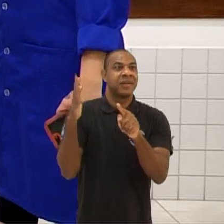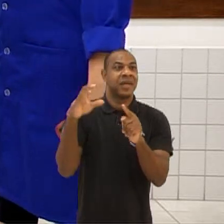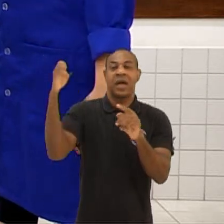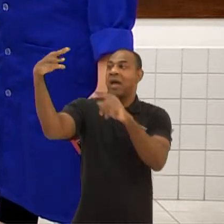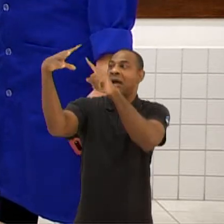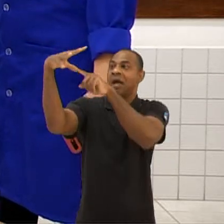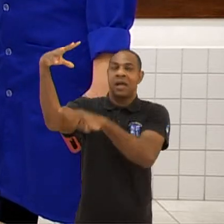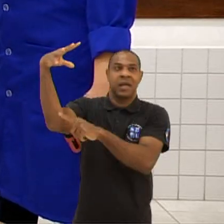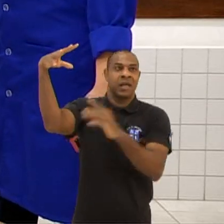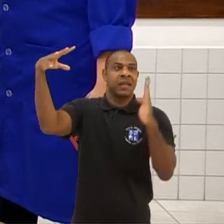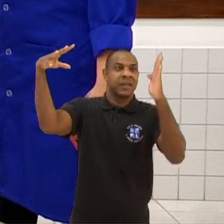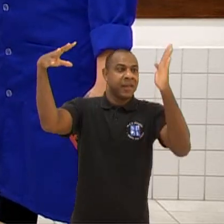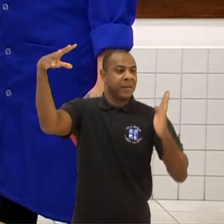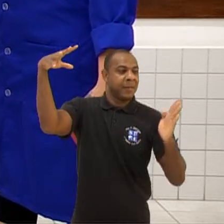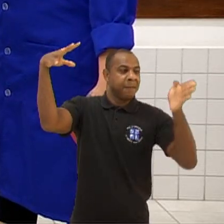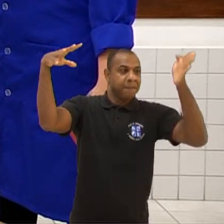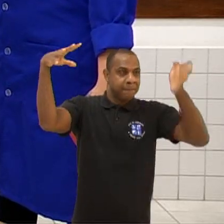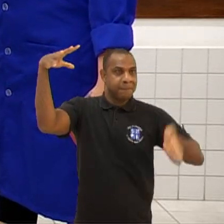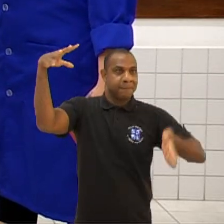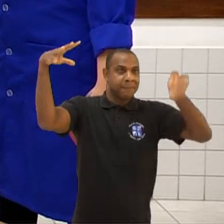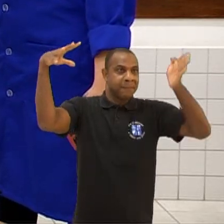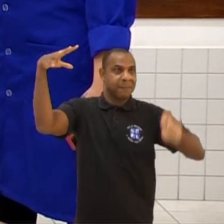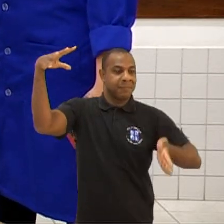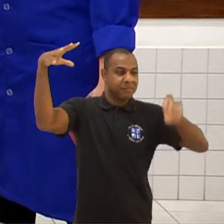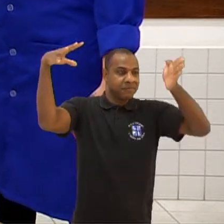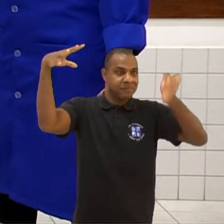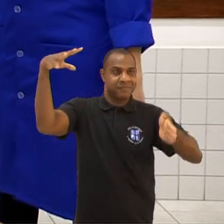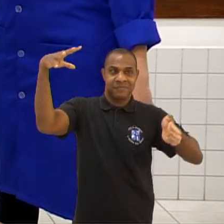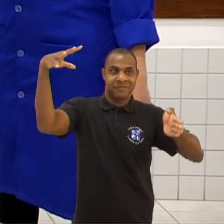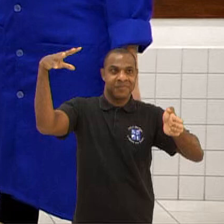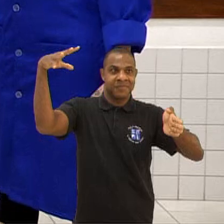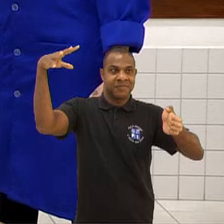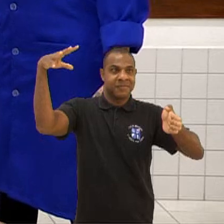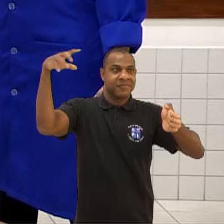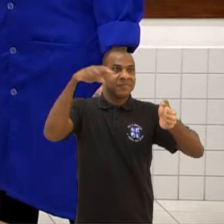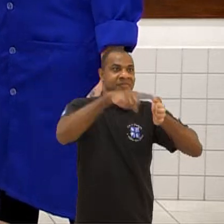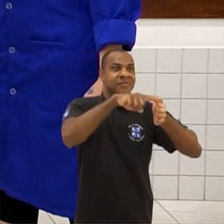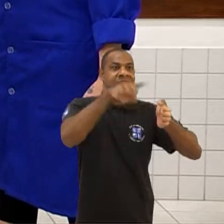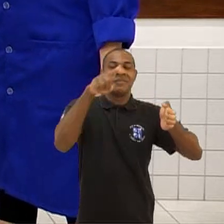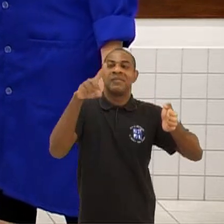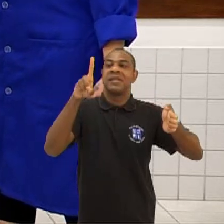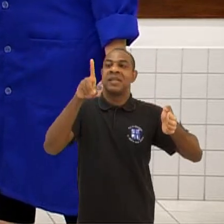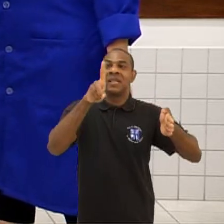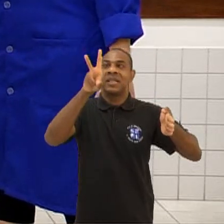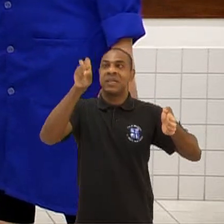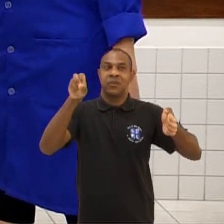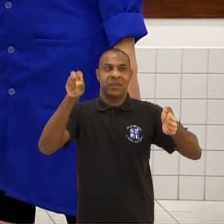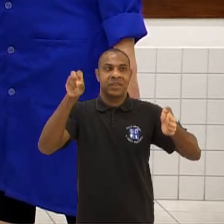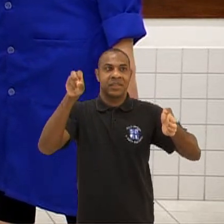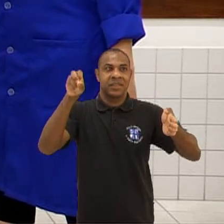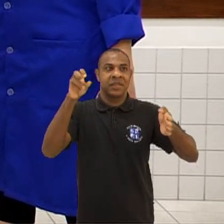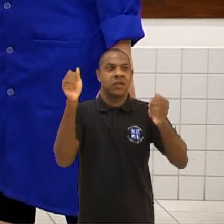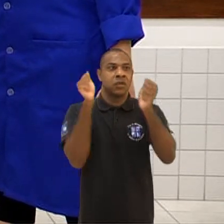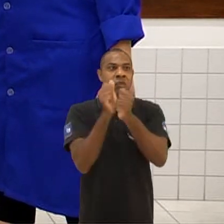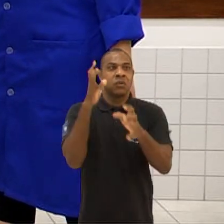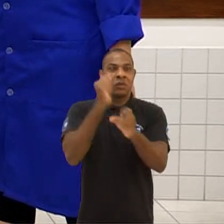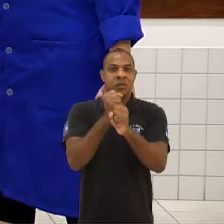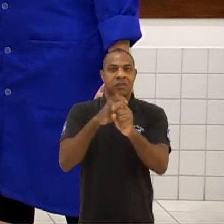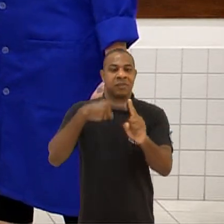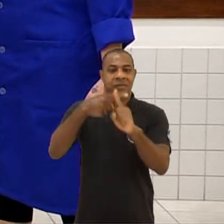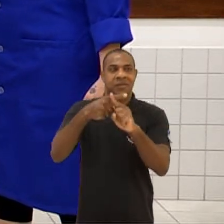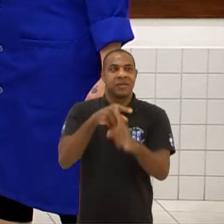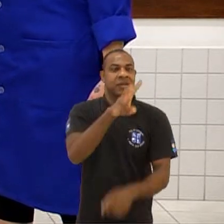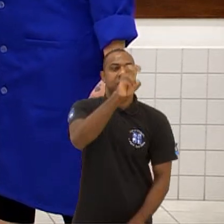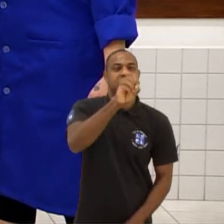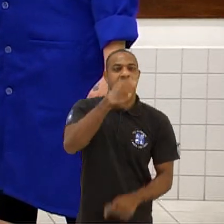da lâmpada até a parede é os 50 centímetros que eu tenho aqui, mais os 150. Então, 50 mais 150. E eu chamei de T